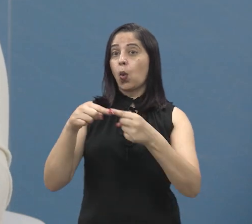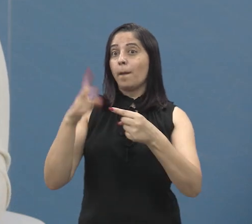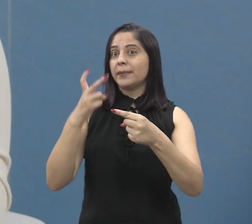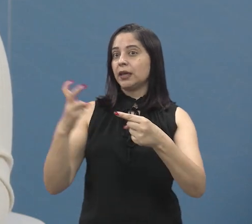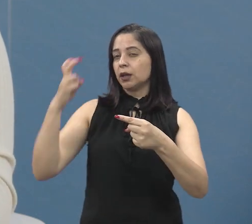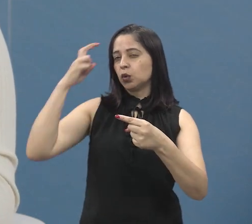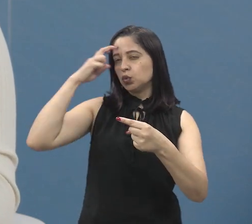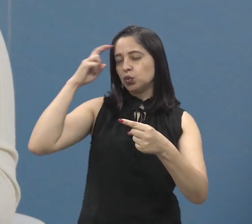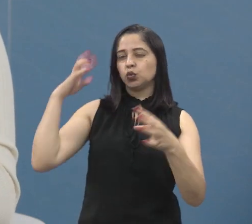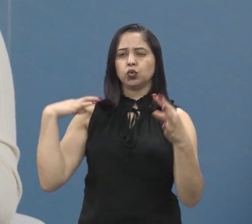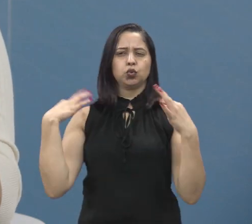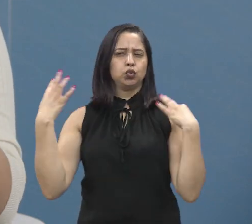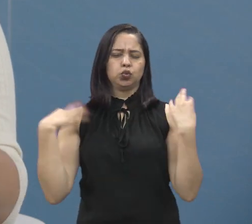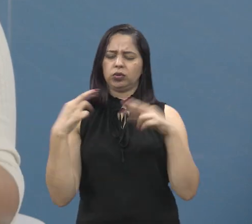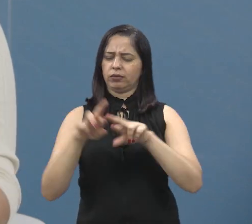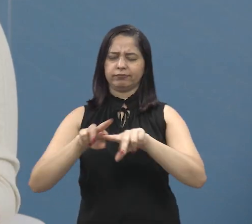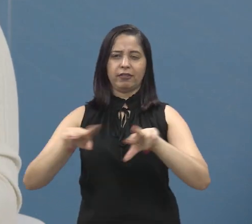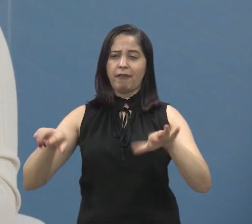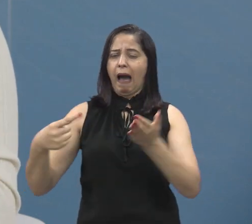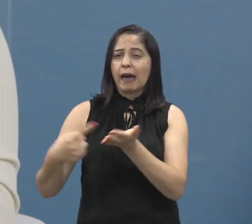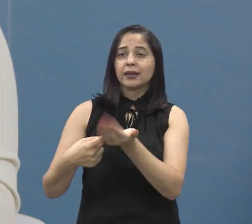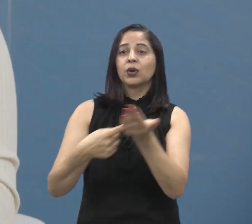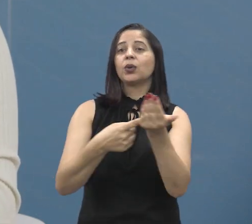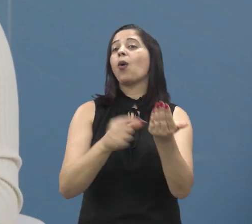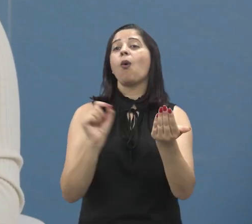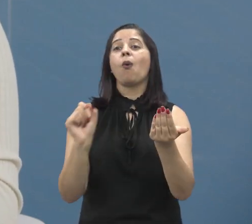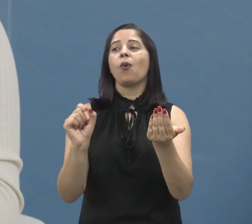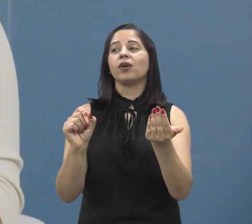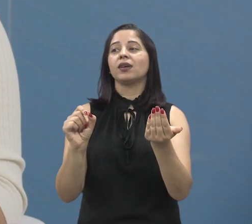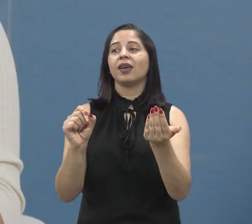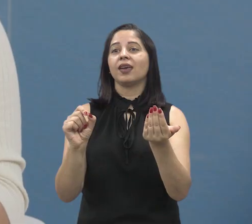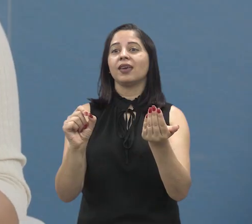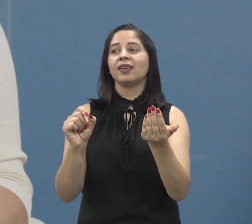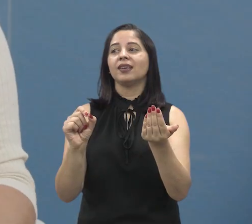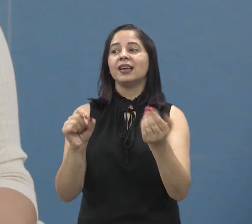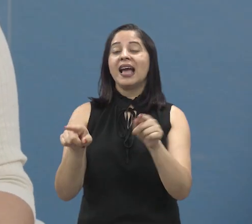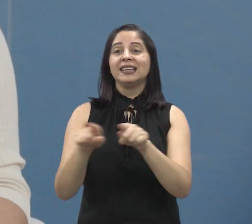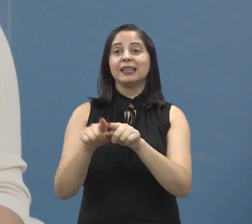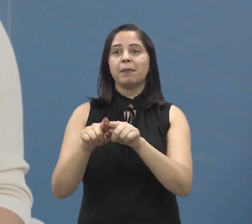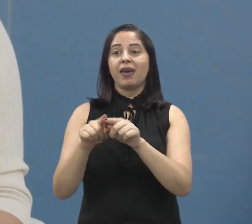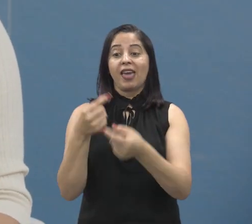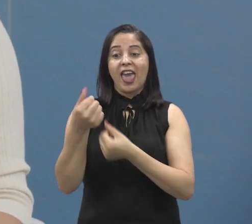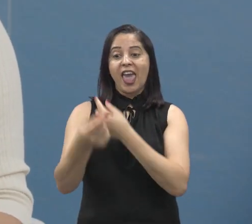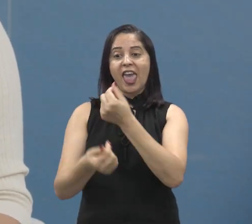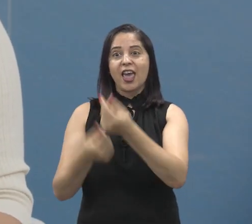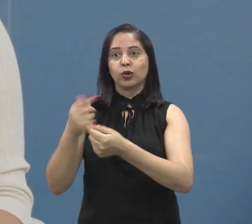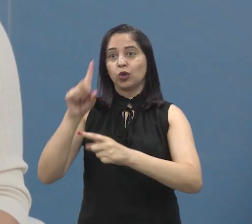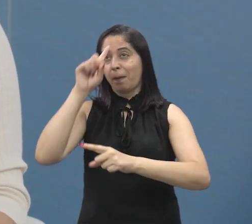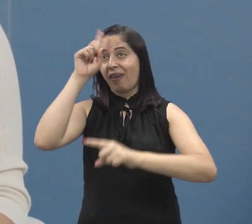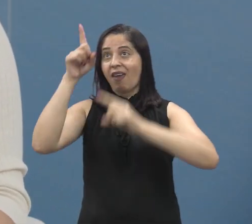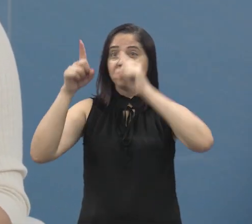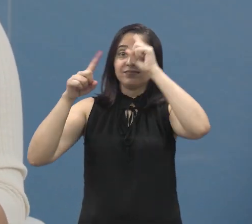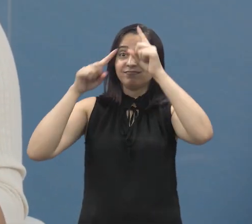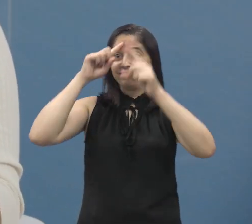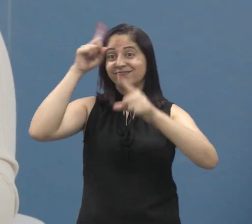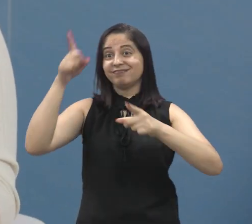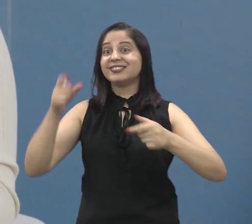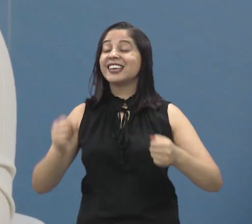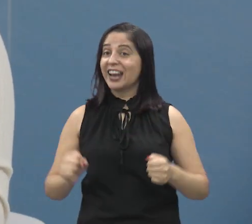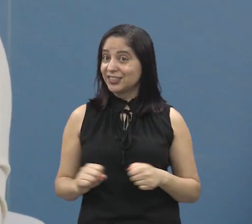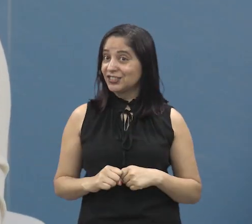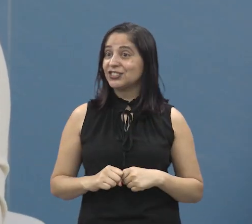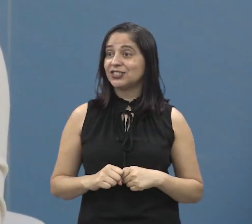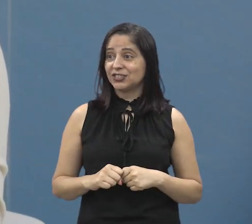com o turismo e, enfim, com a tecnologia, que é a indústria da economia criativa. Aí nós